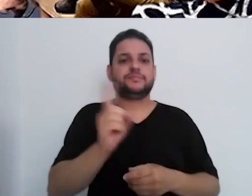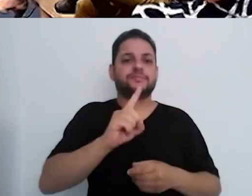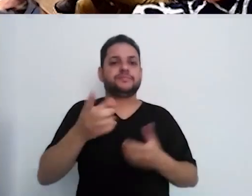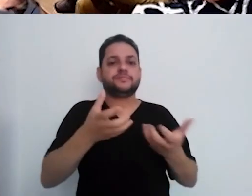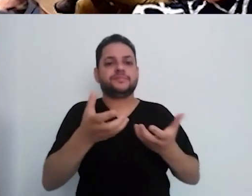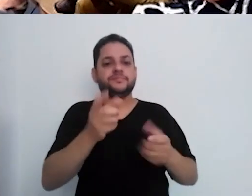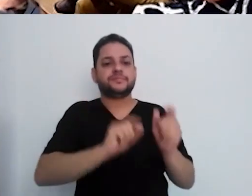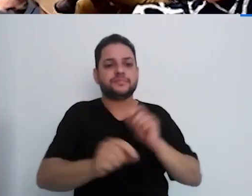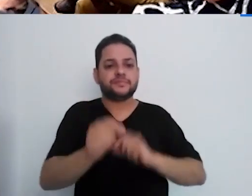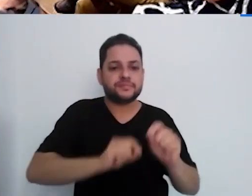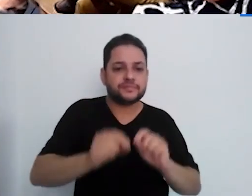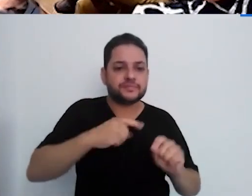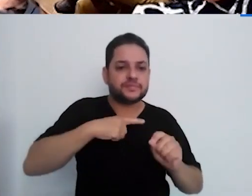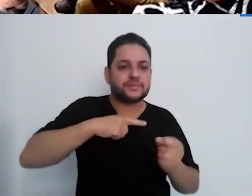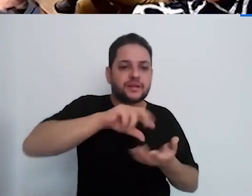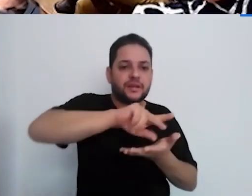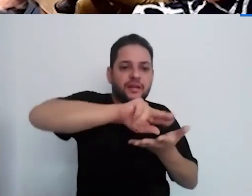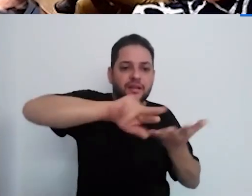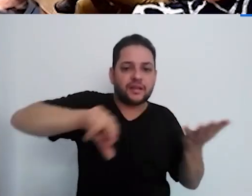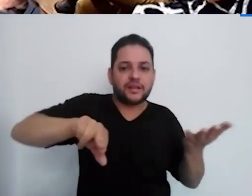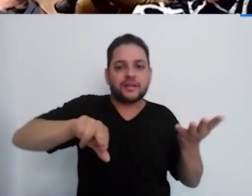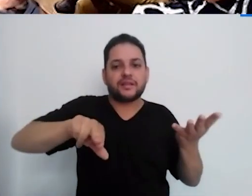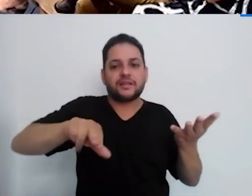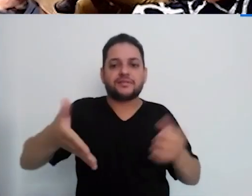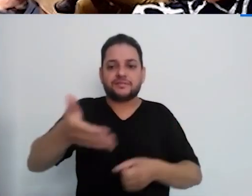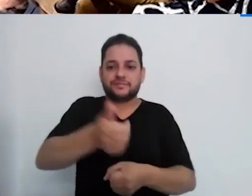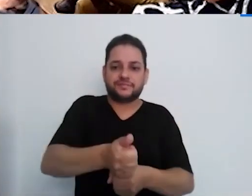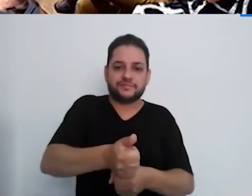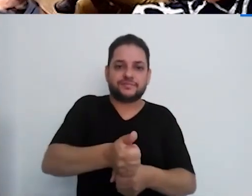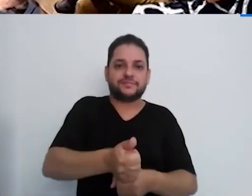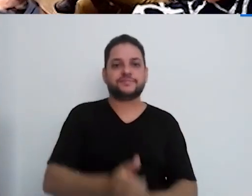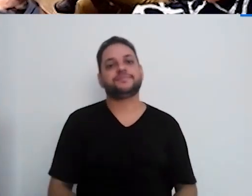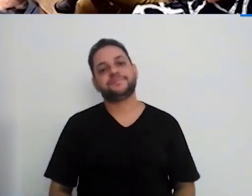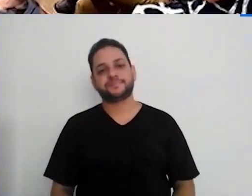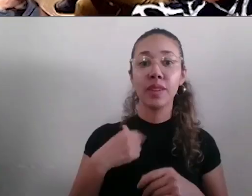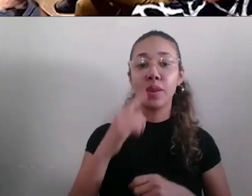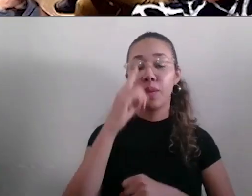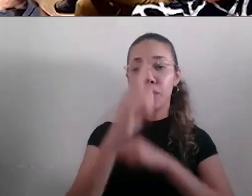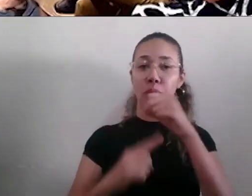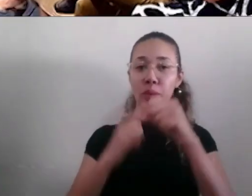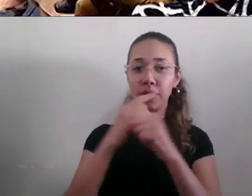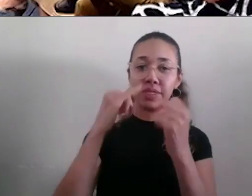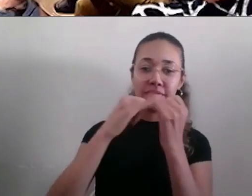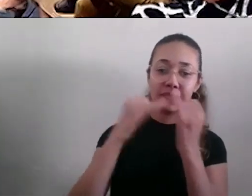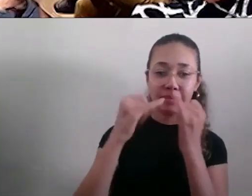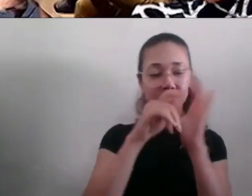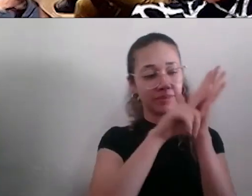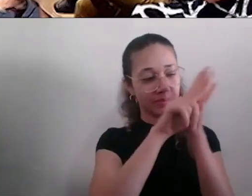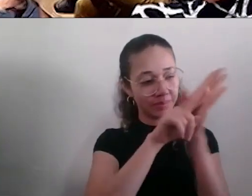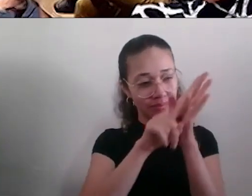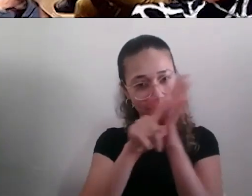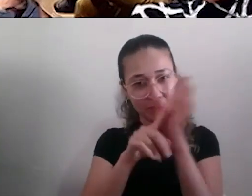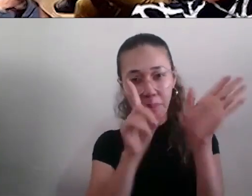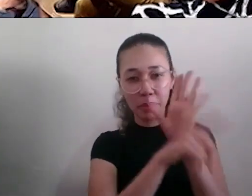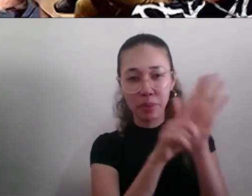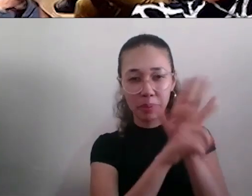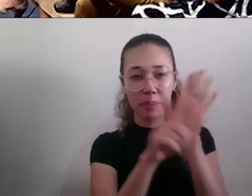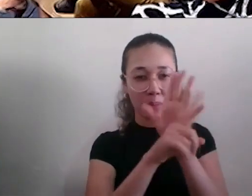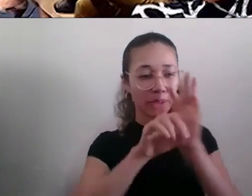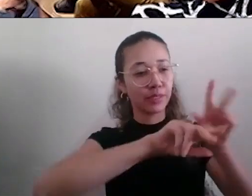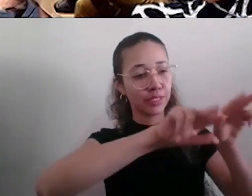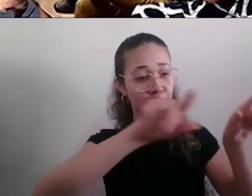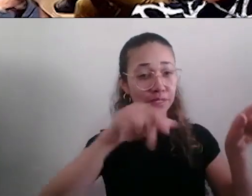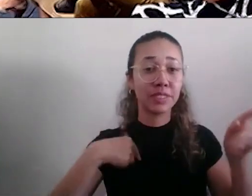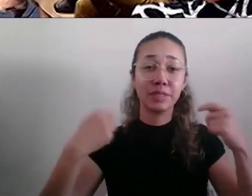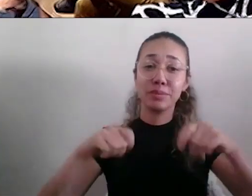porque ninguém tinha passado pelo que a gente tinha passado, de 1 ano e meio de pesquisa e entrevistando um monte de gente. E a gente queria tomar muito cuidado,